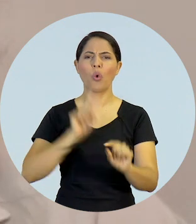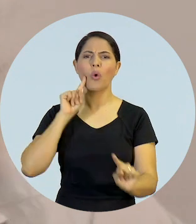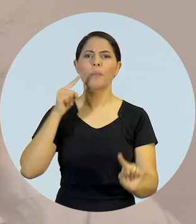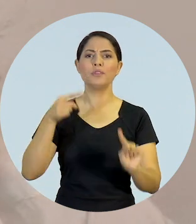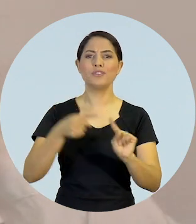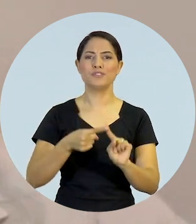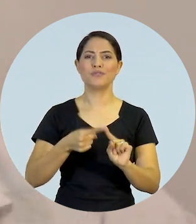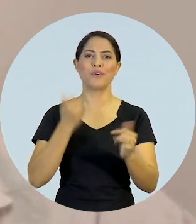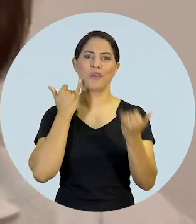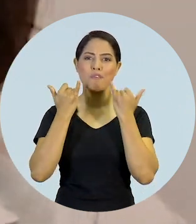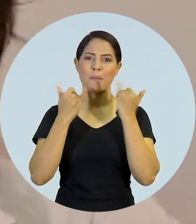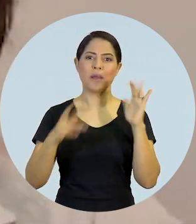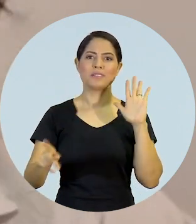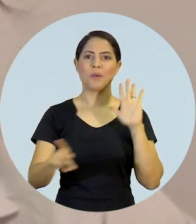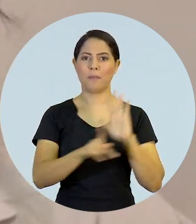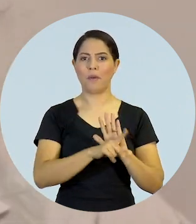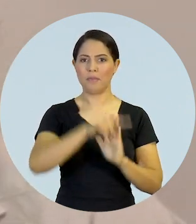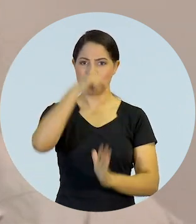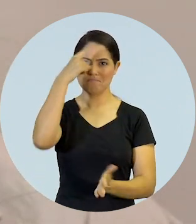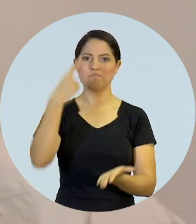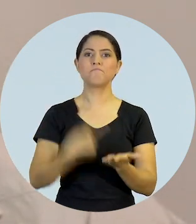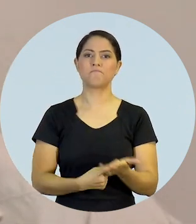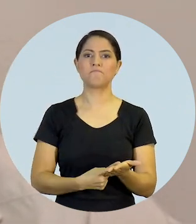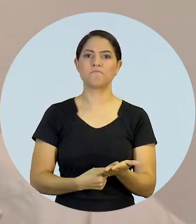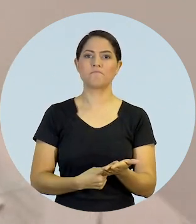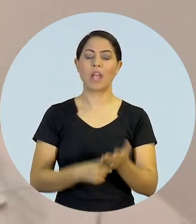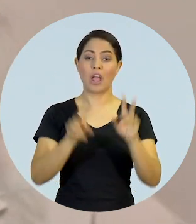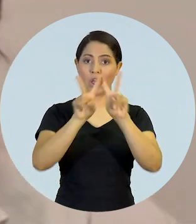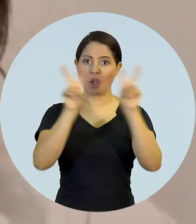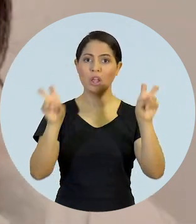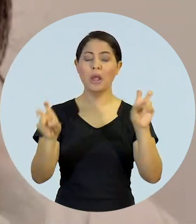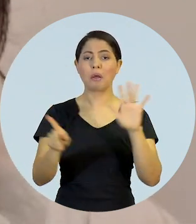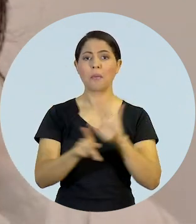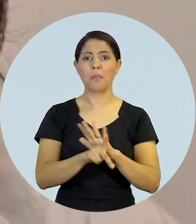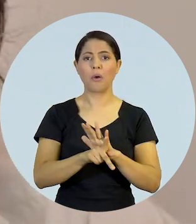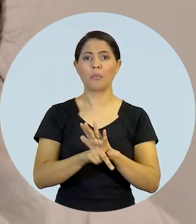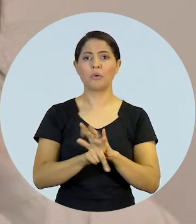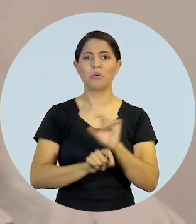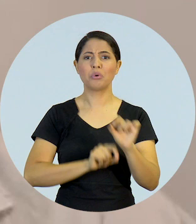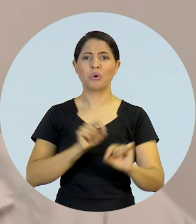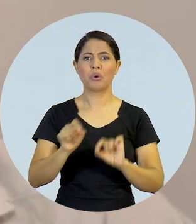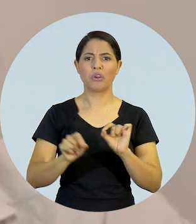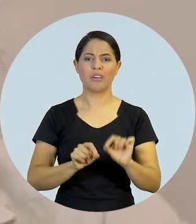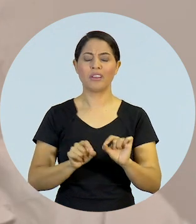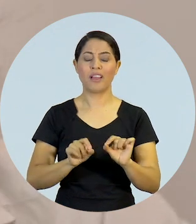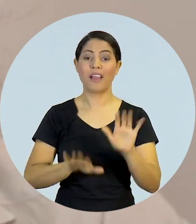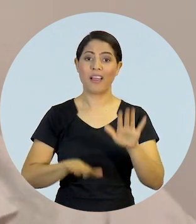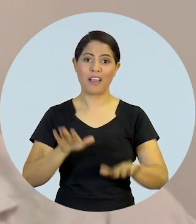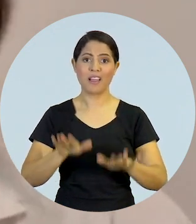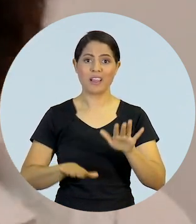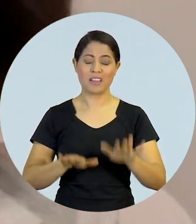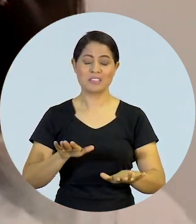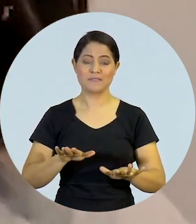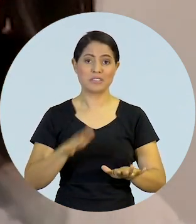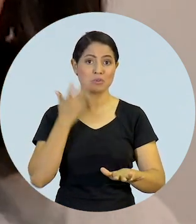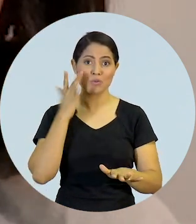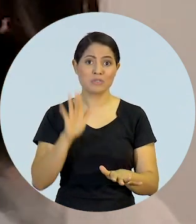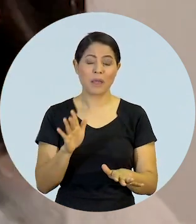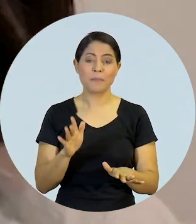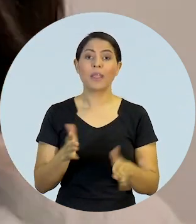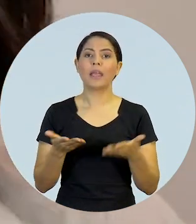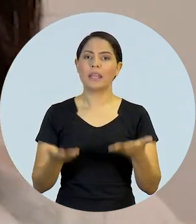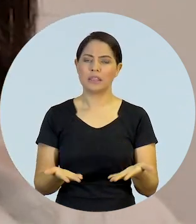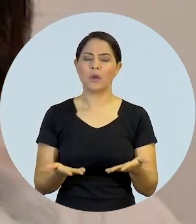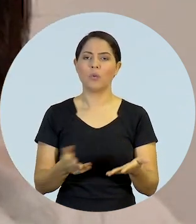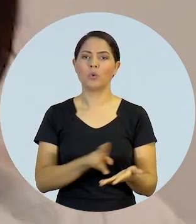obter informações específicas e comprovadas quanto ao poluidor direto. Até lá, seguimos em caravana